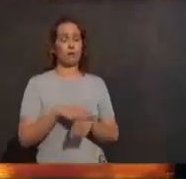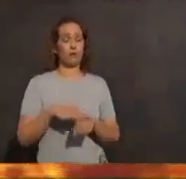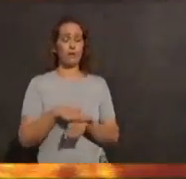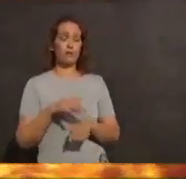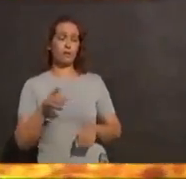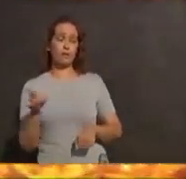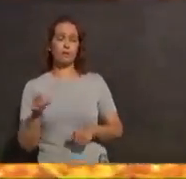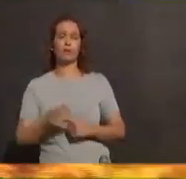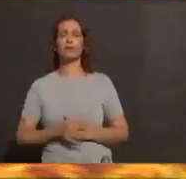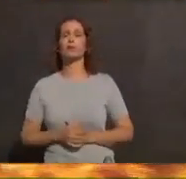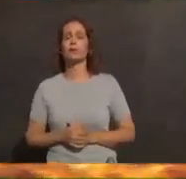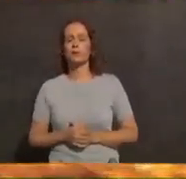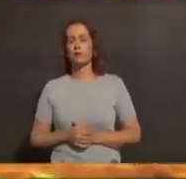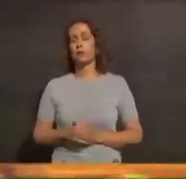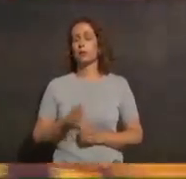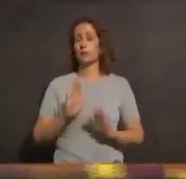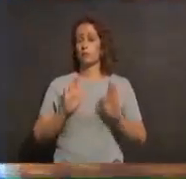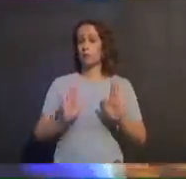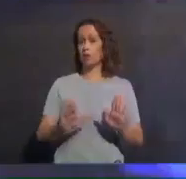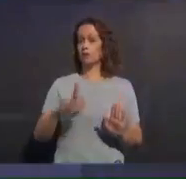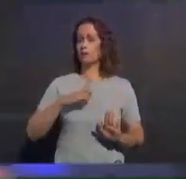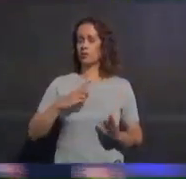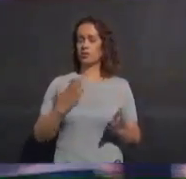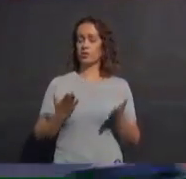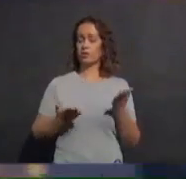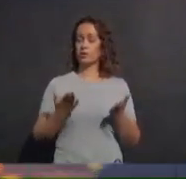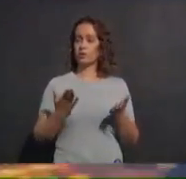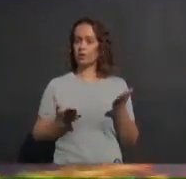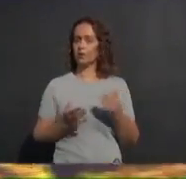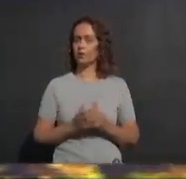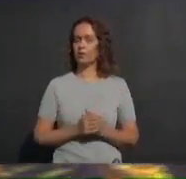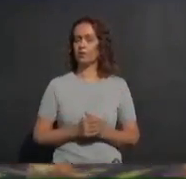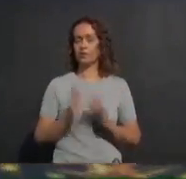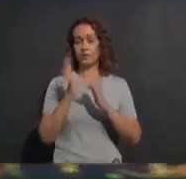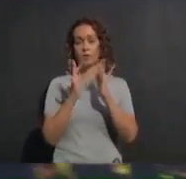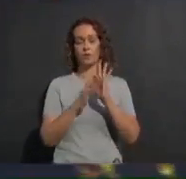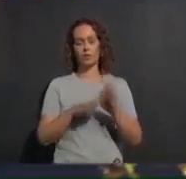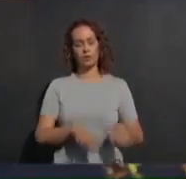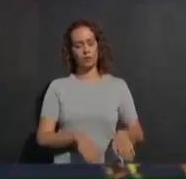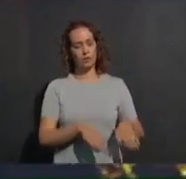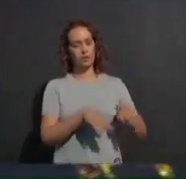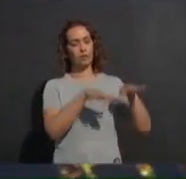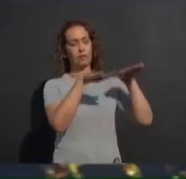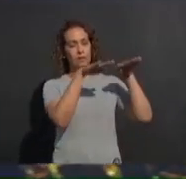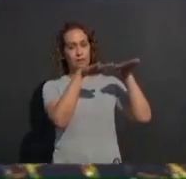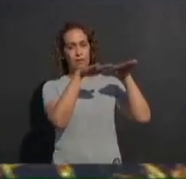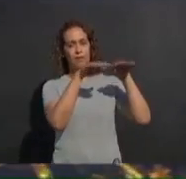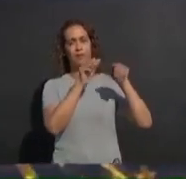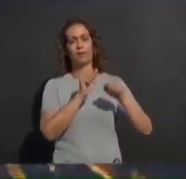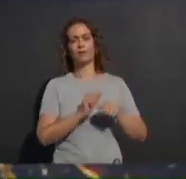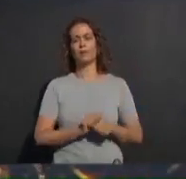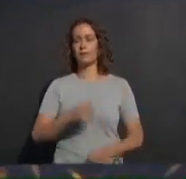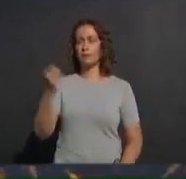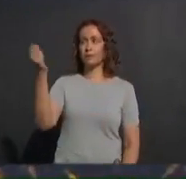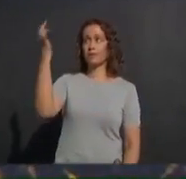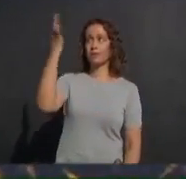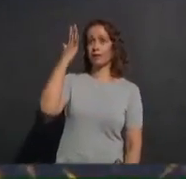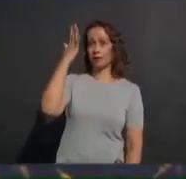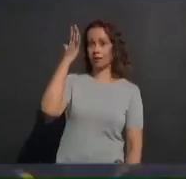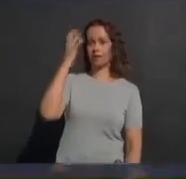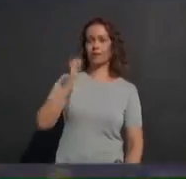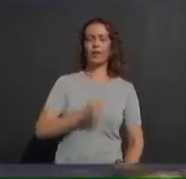ele passar, ele havia equilíbrio. Aqui a Bíblia diz, ele crescia em estatura e em graça diante de Deus e dos